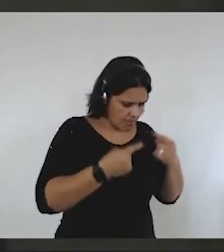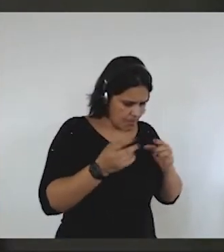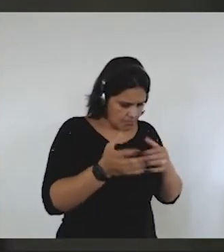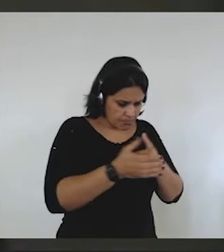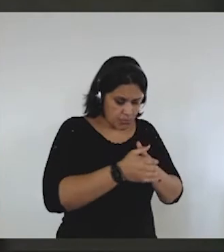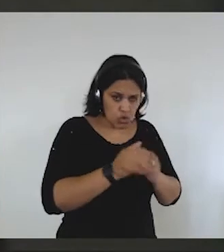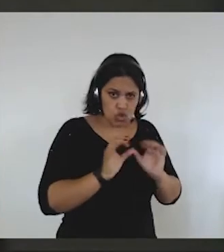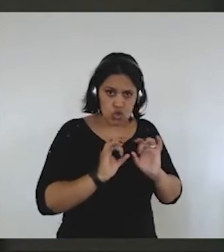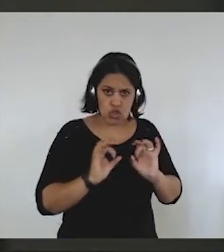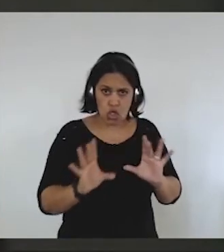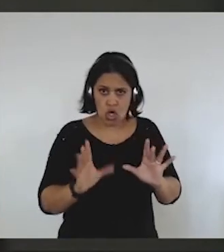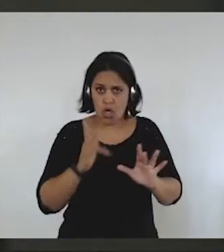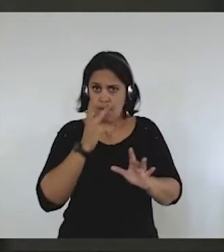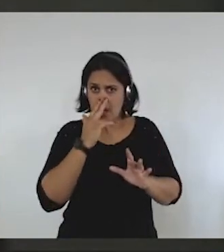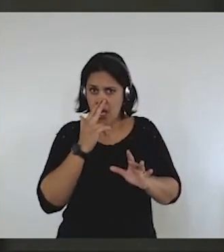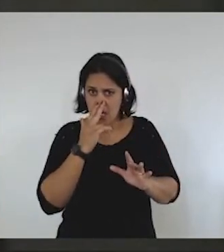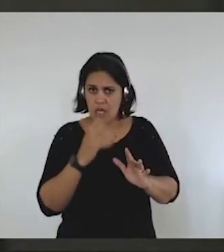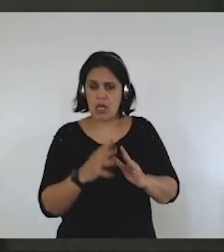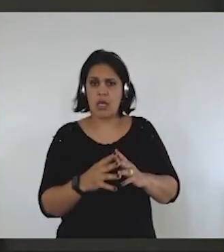né?